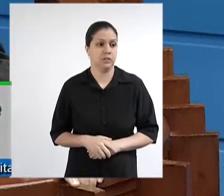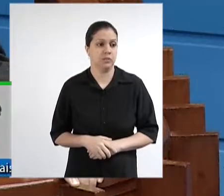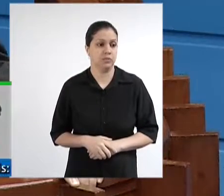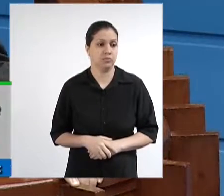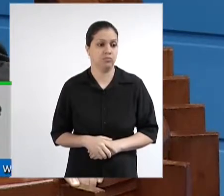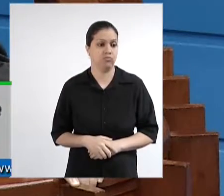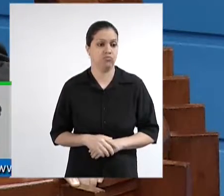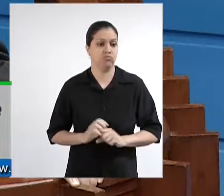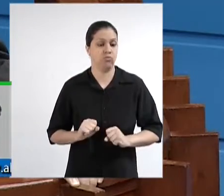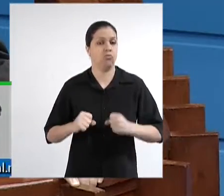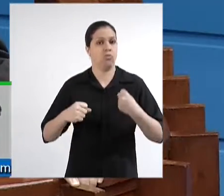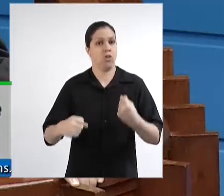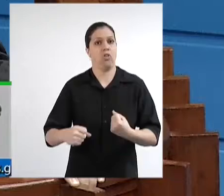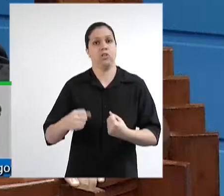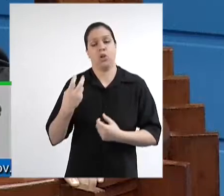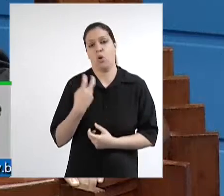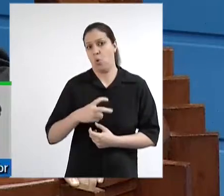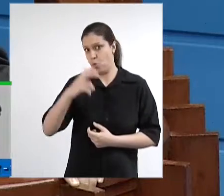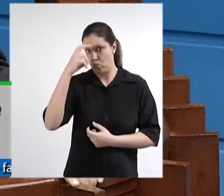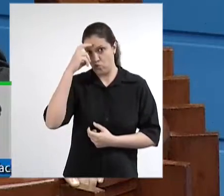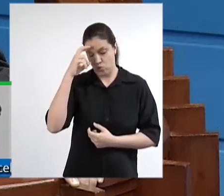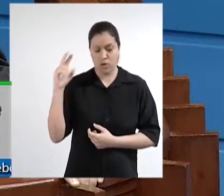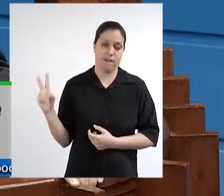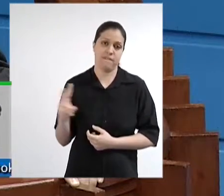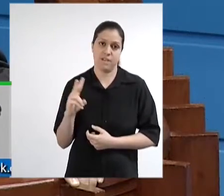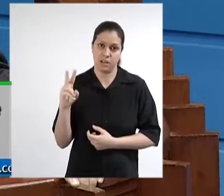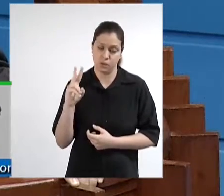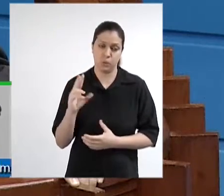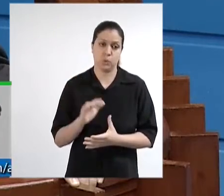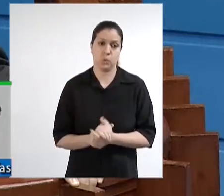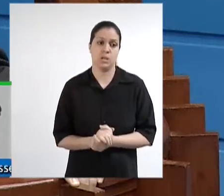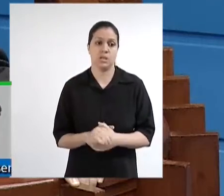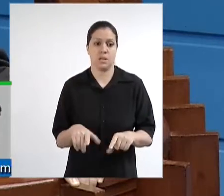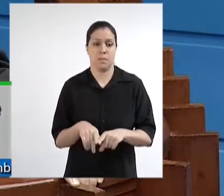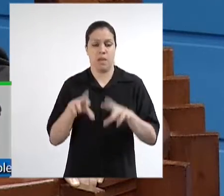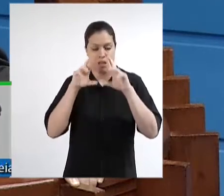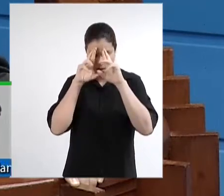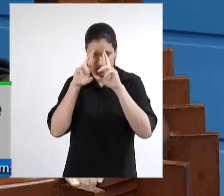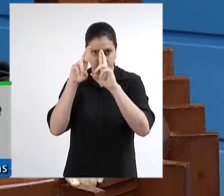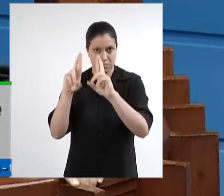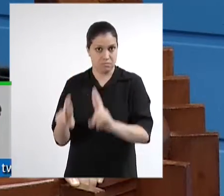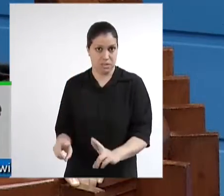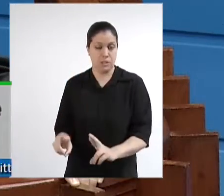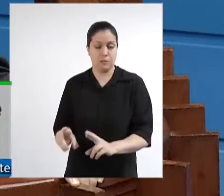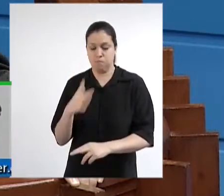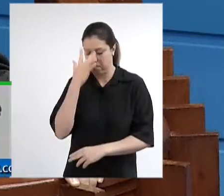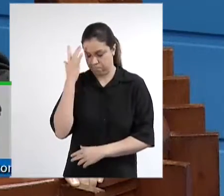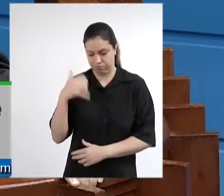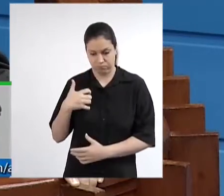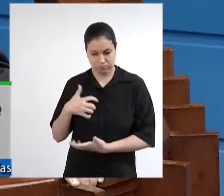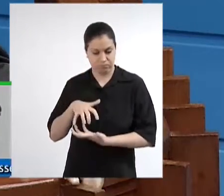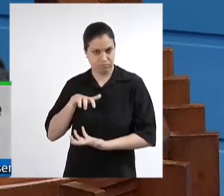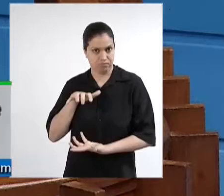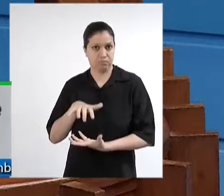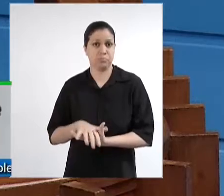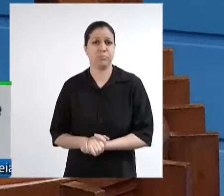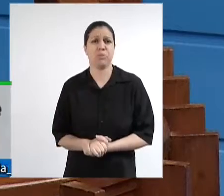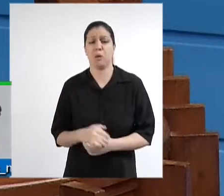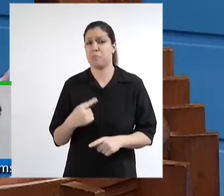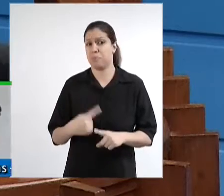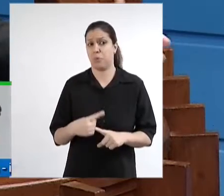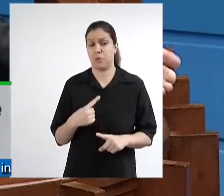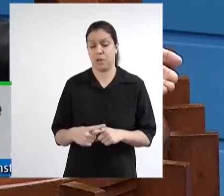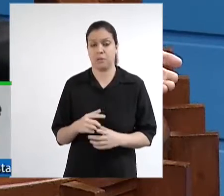essa cultura dos valores e do respeito aos mais velhos,